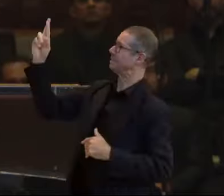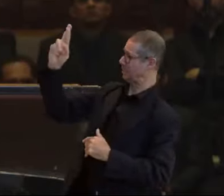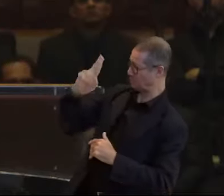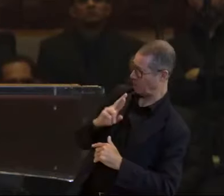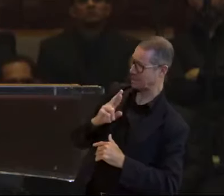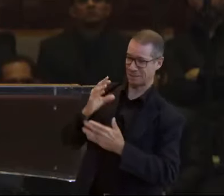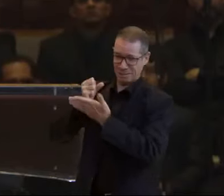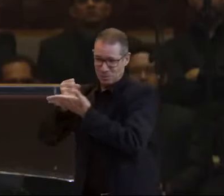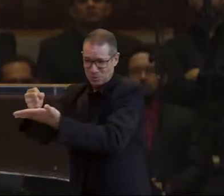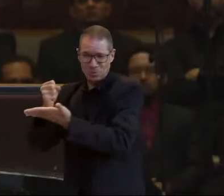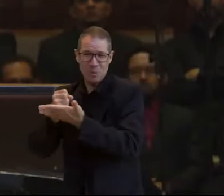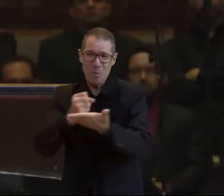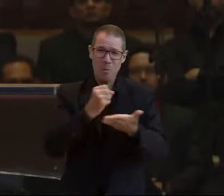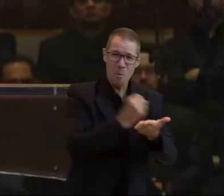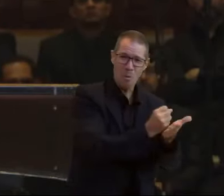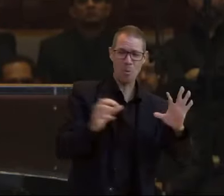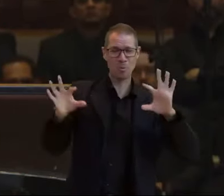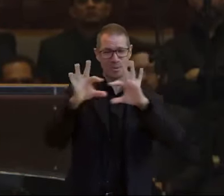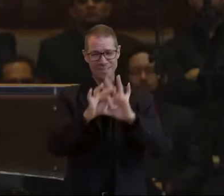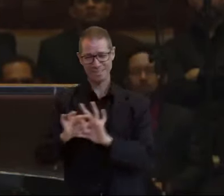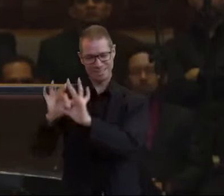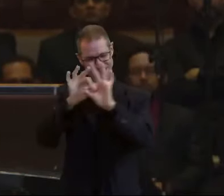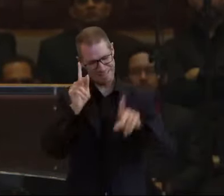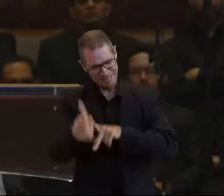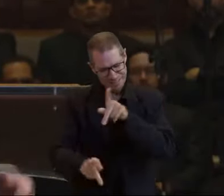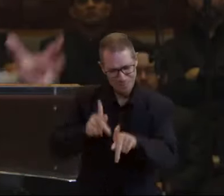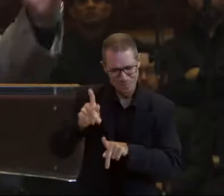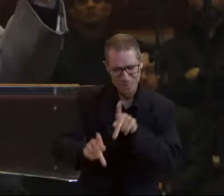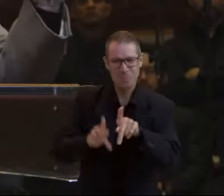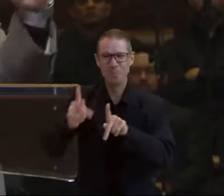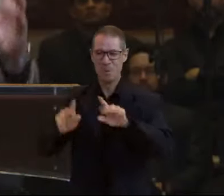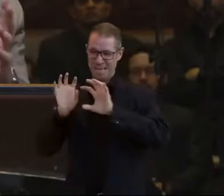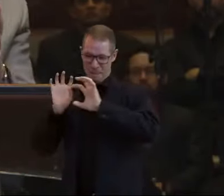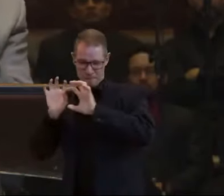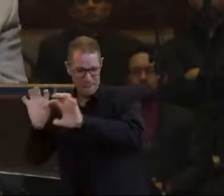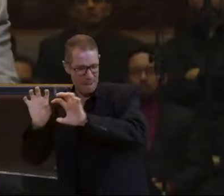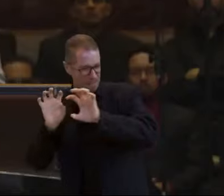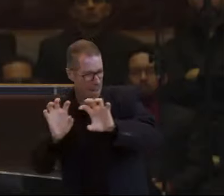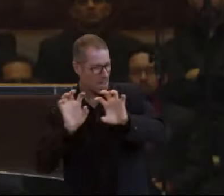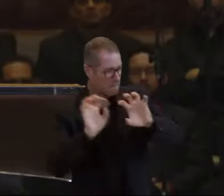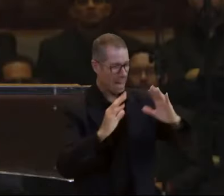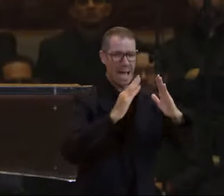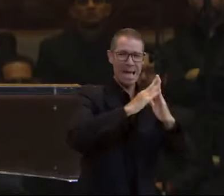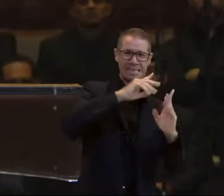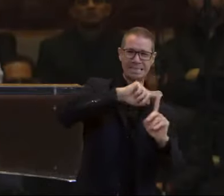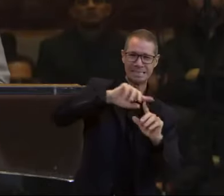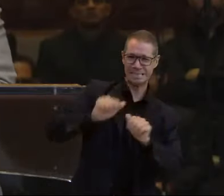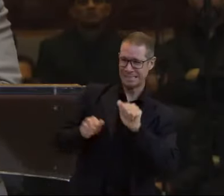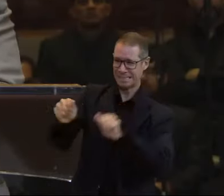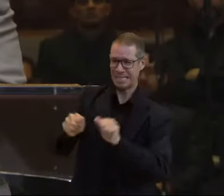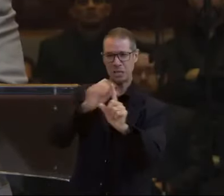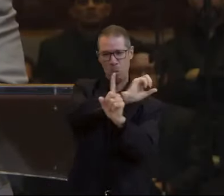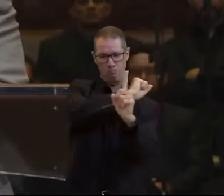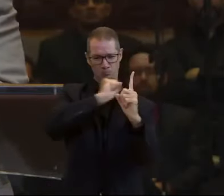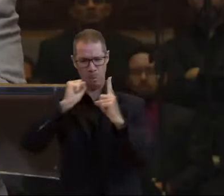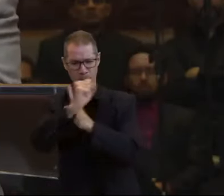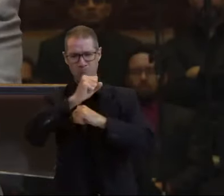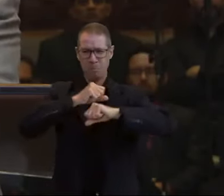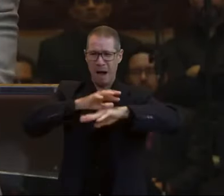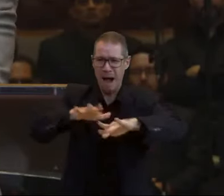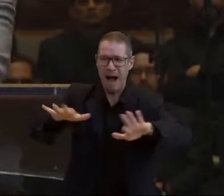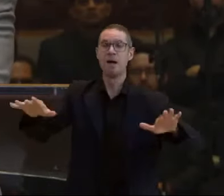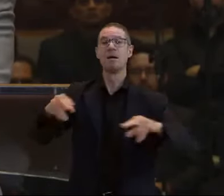no socorro, na unidade do povo e o impacto que essa igreja gerava no meio da sociedade.